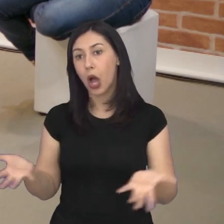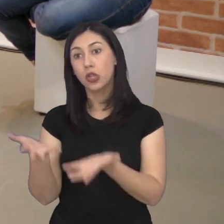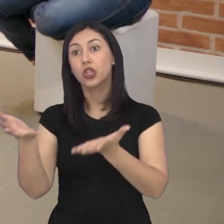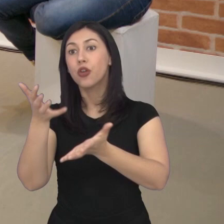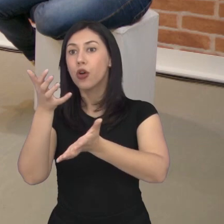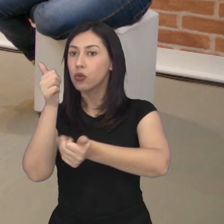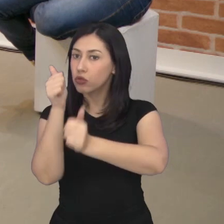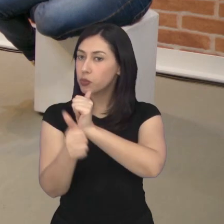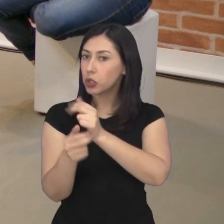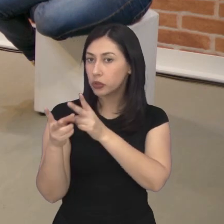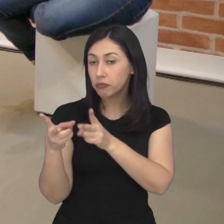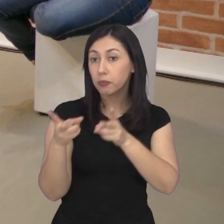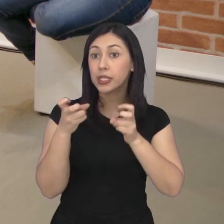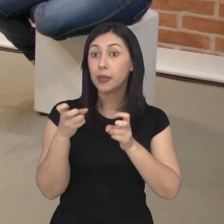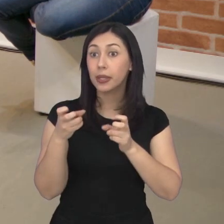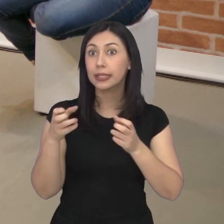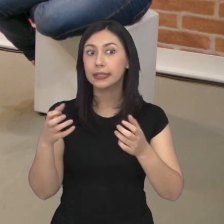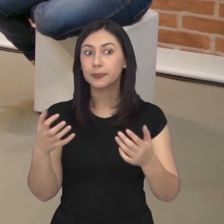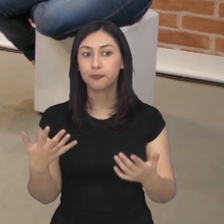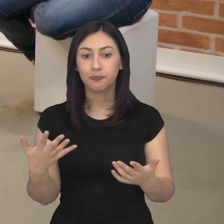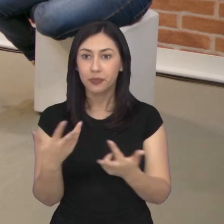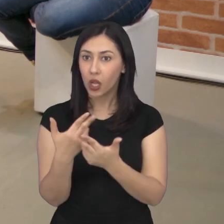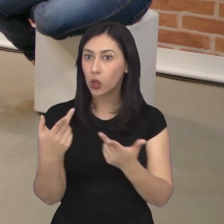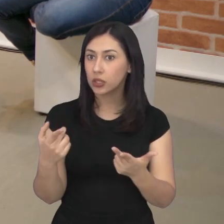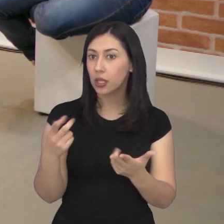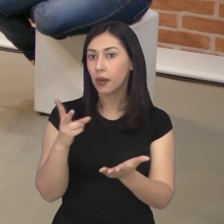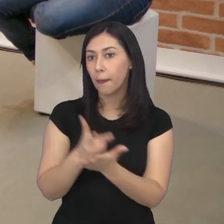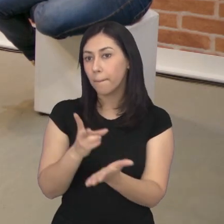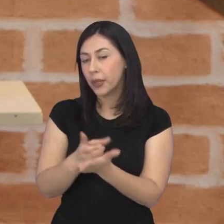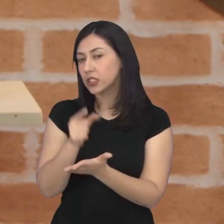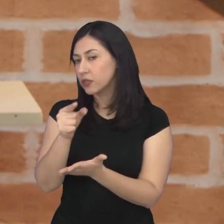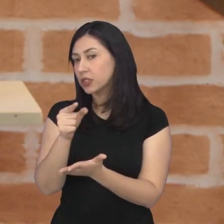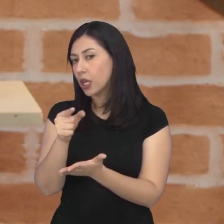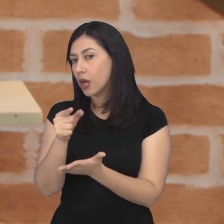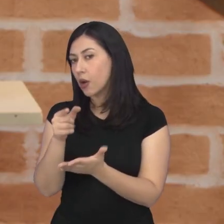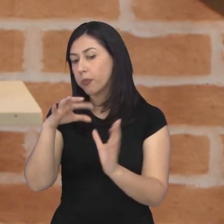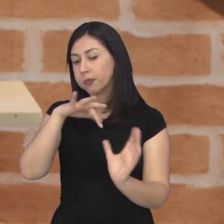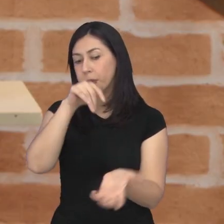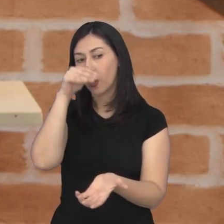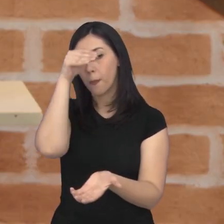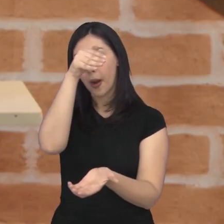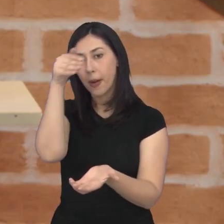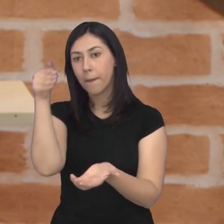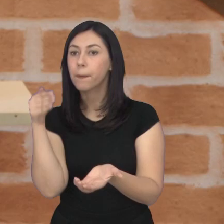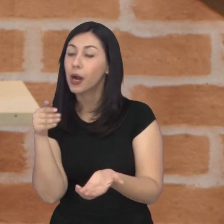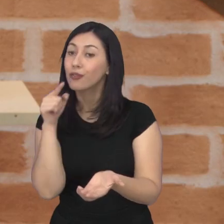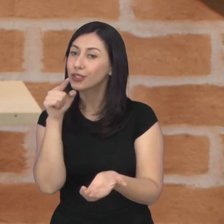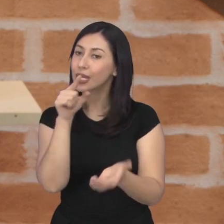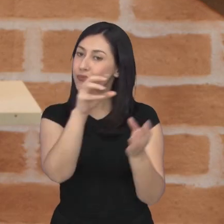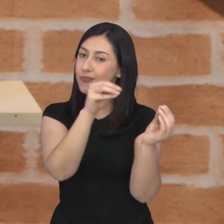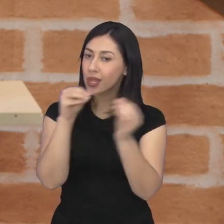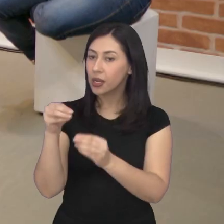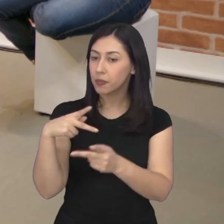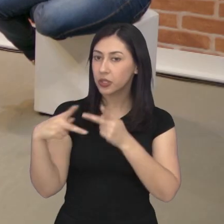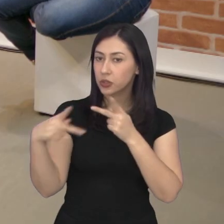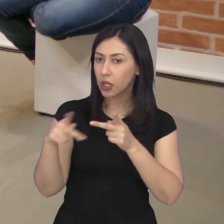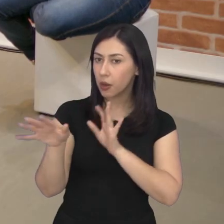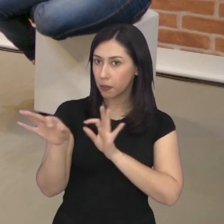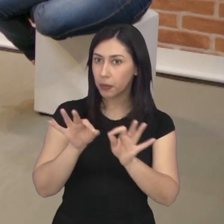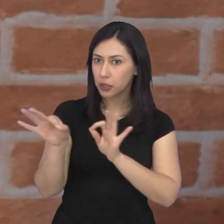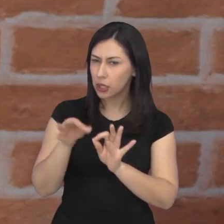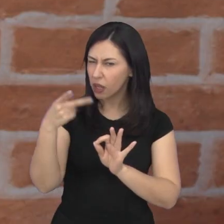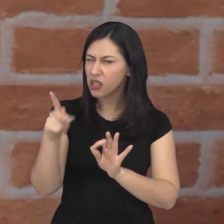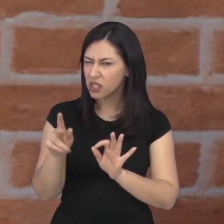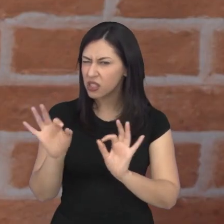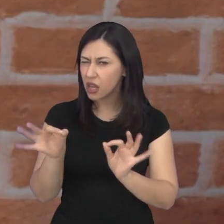sempre o esporte, a gente vê pelo seu discurso, e é algo que você, apesar de ter viajado o mundo todo, traz para São José, que é a sua cidade. Você tem um